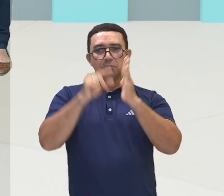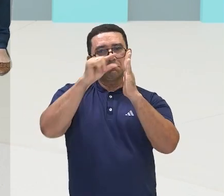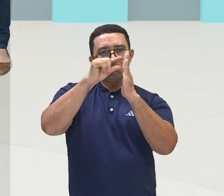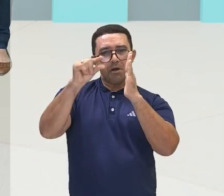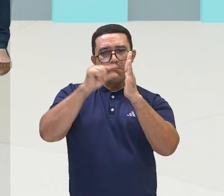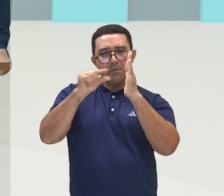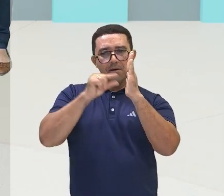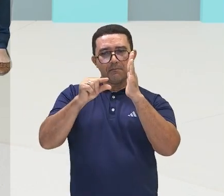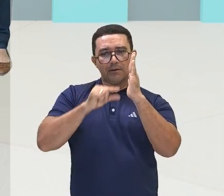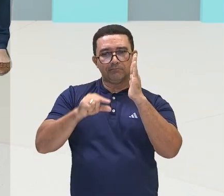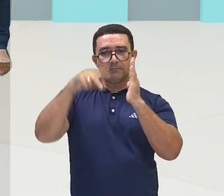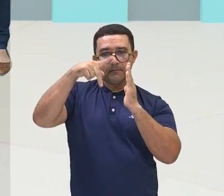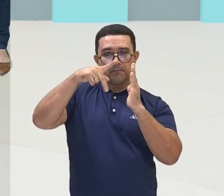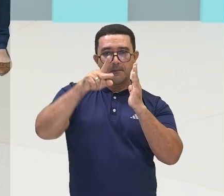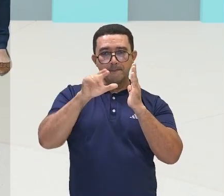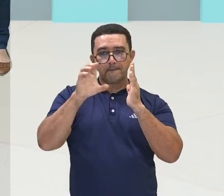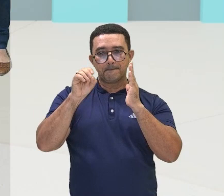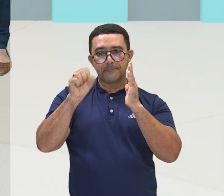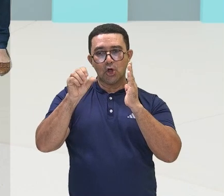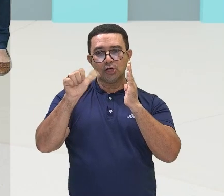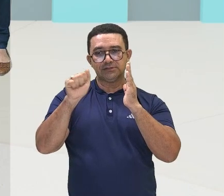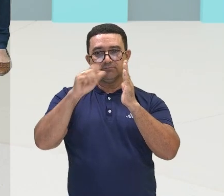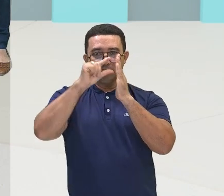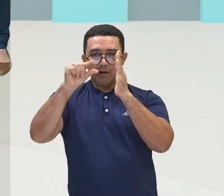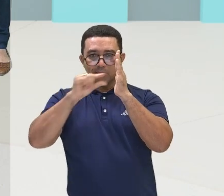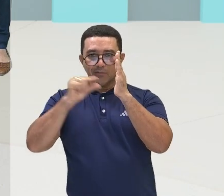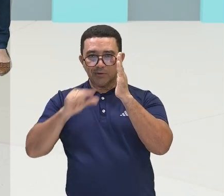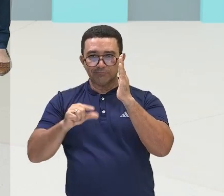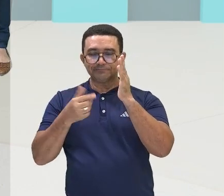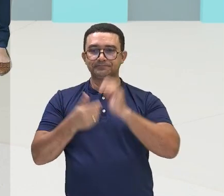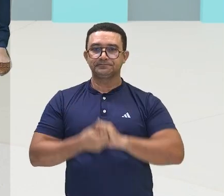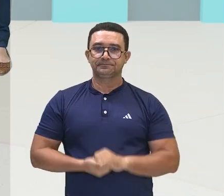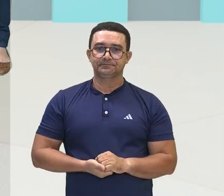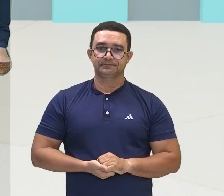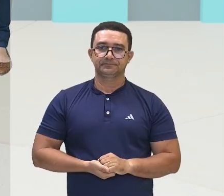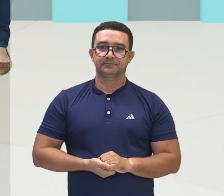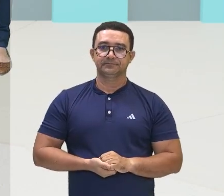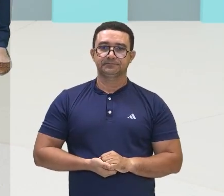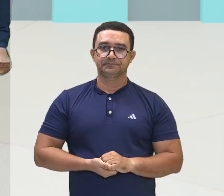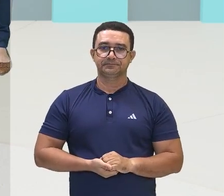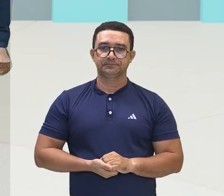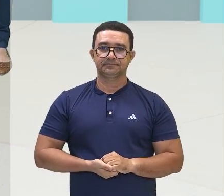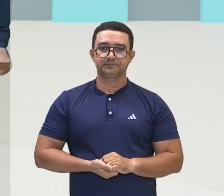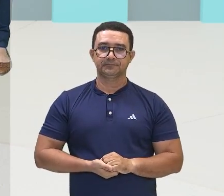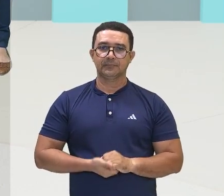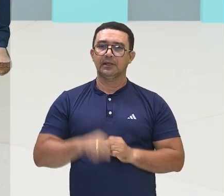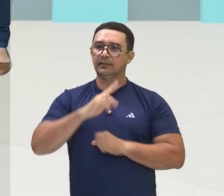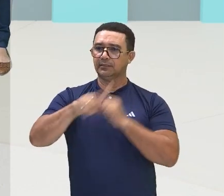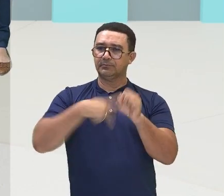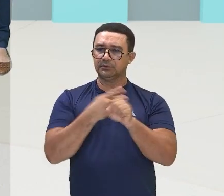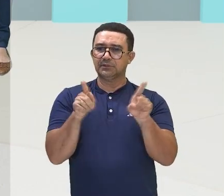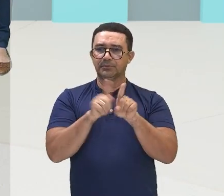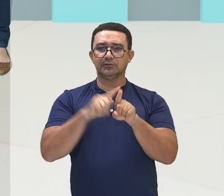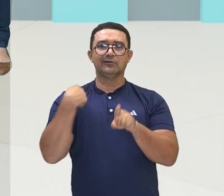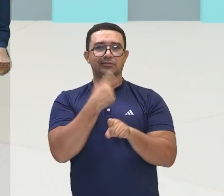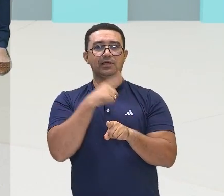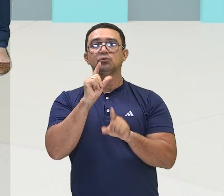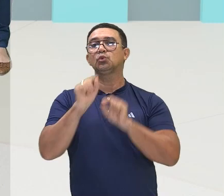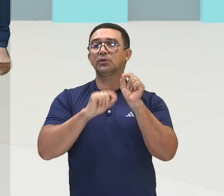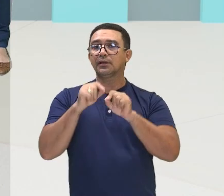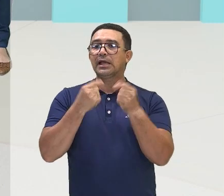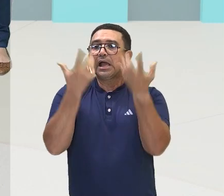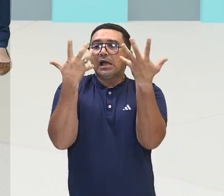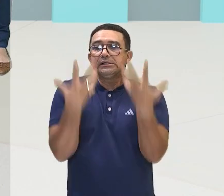texto aí é um texto em prosa, ok? Vamos continuar com as características. Depois nós vamos ter a aceitação